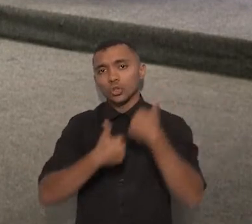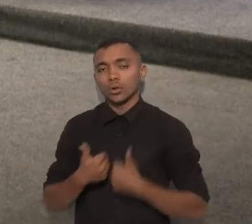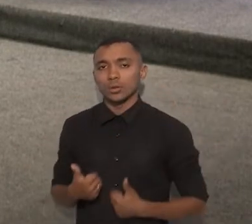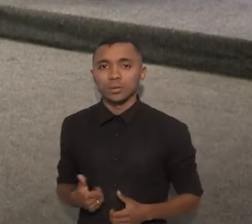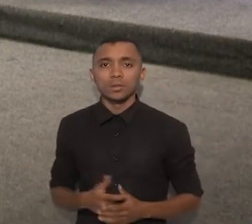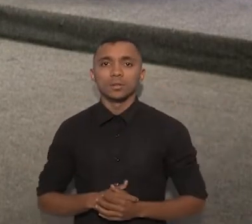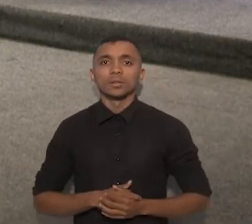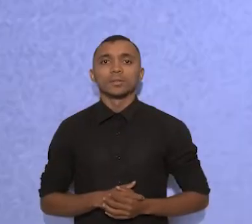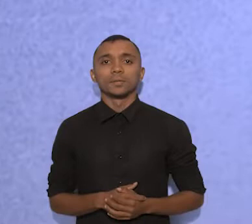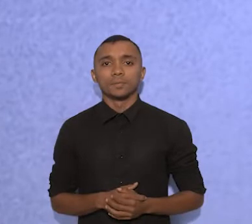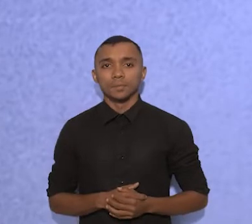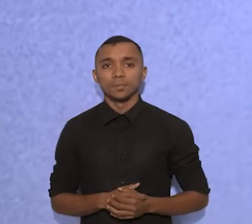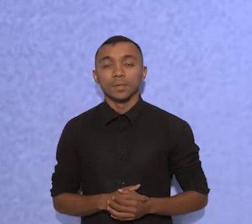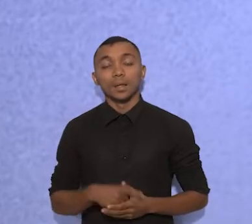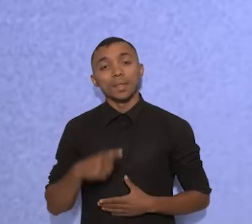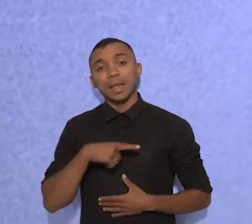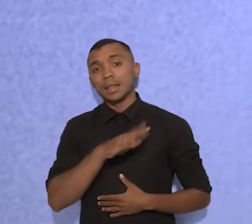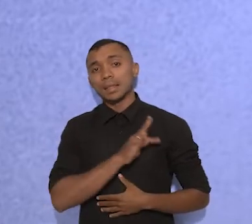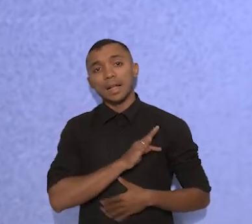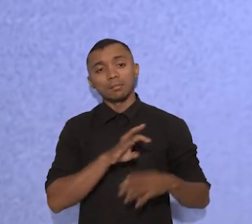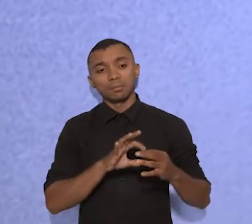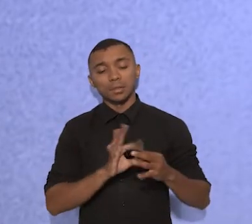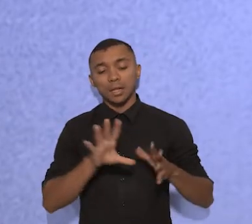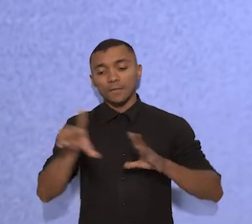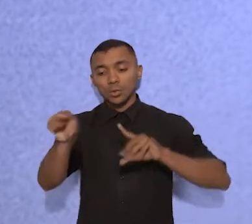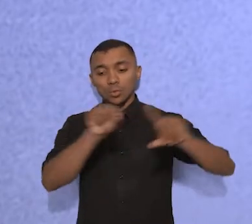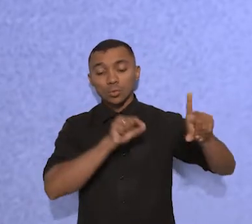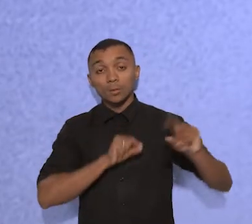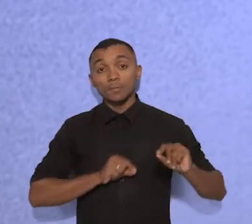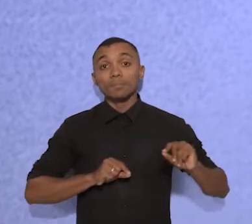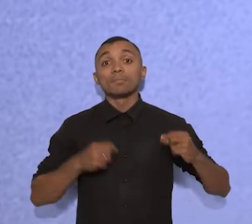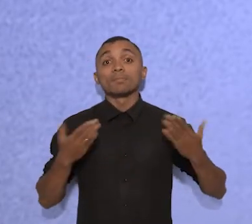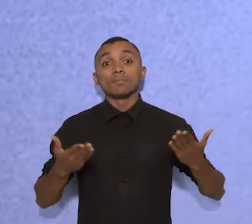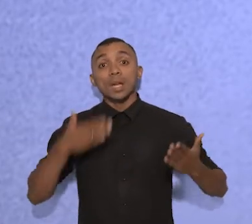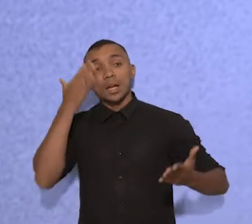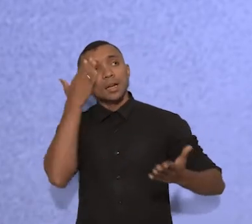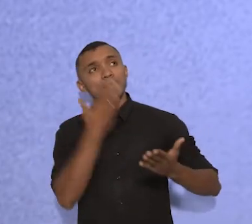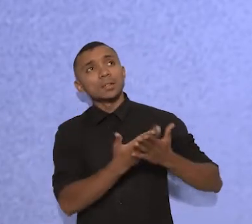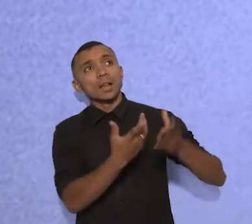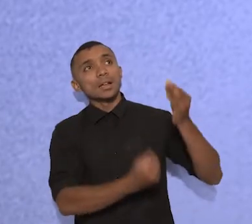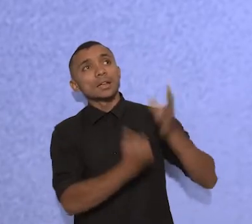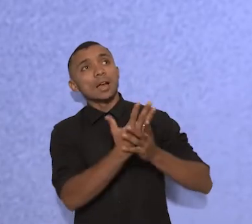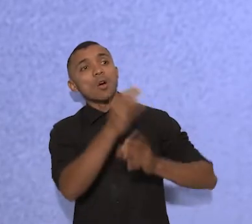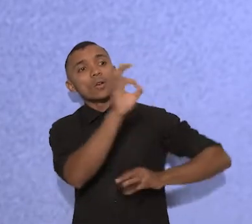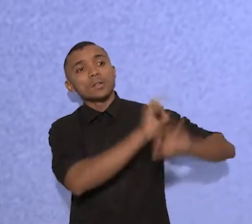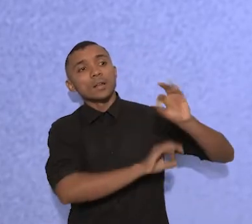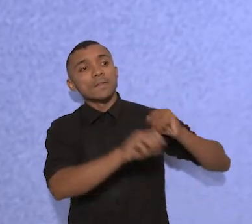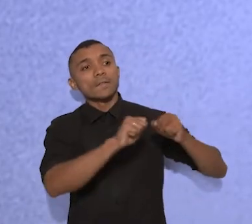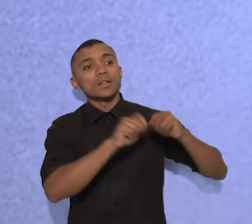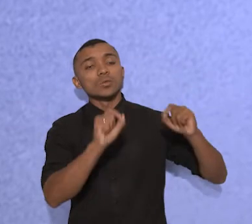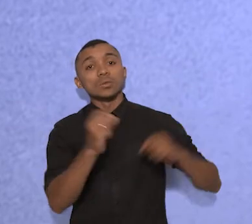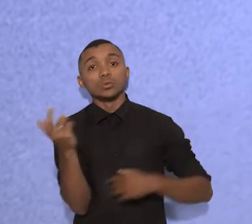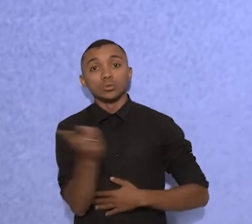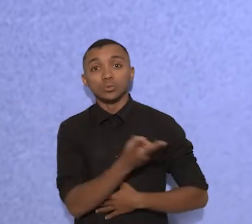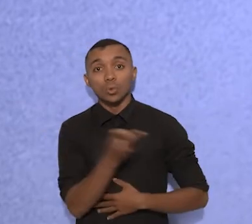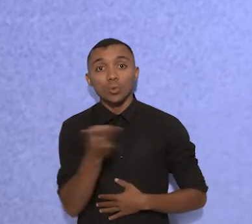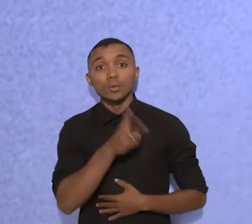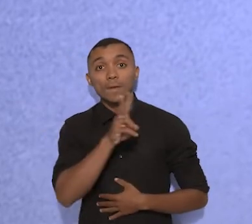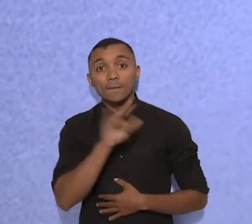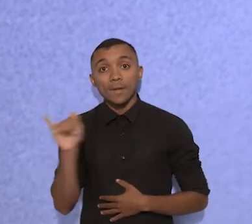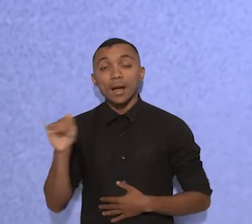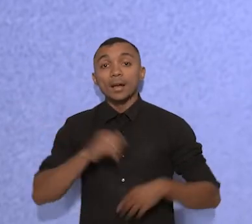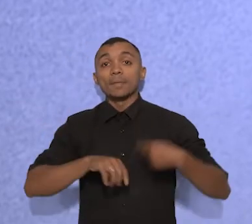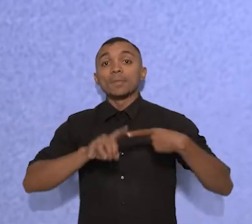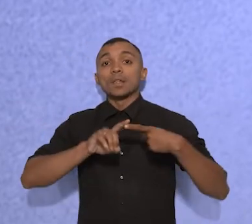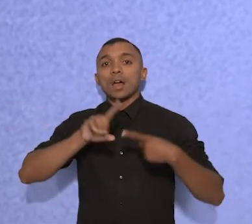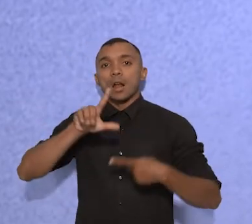Hércules. Então ele tem N opções. Aí eu acho que ele vai fazer? Ele vai jogar com esses dois volantes e o Lucas Lima, e na